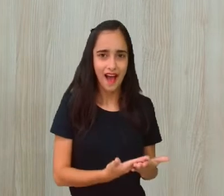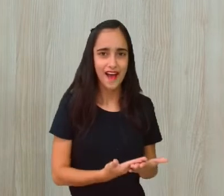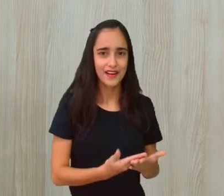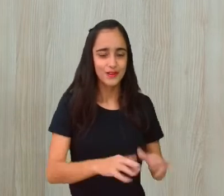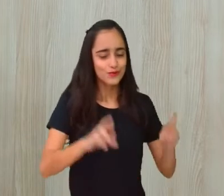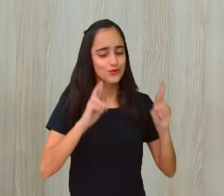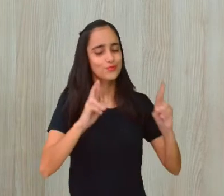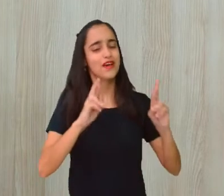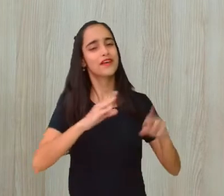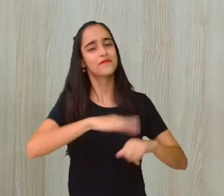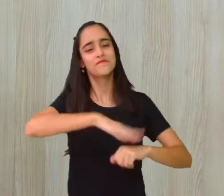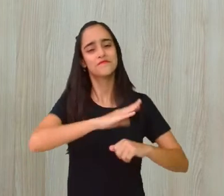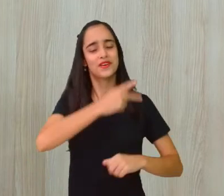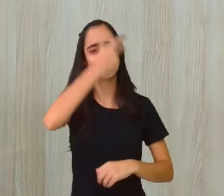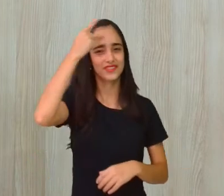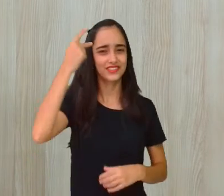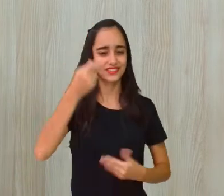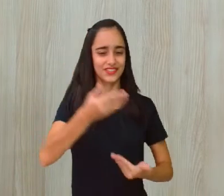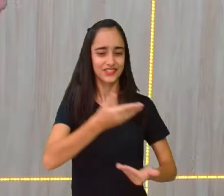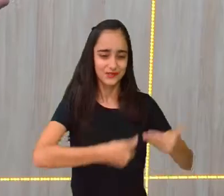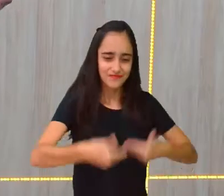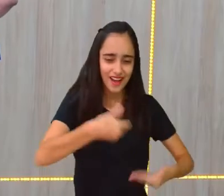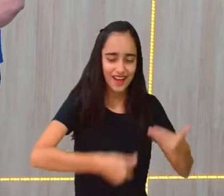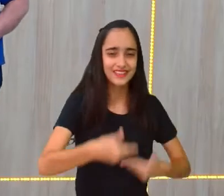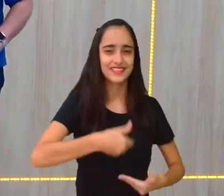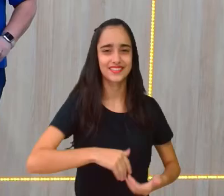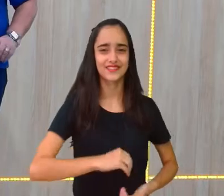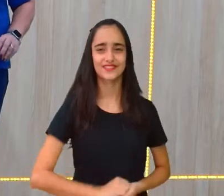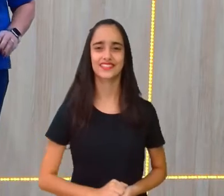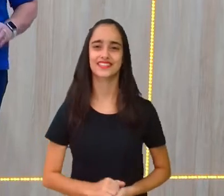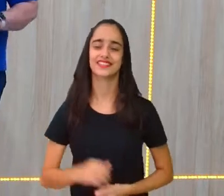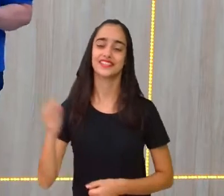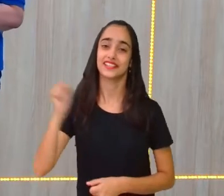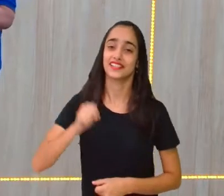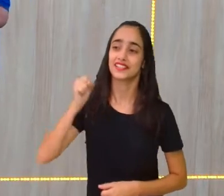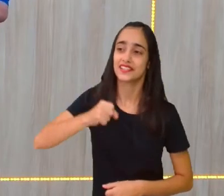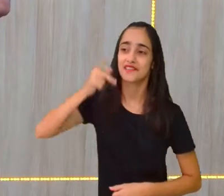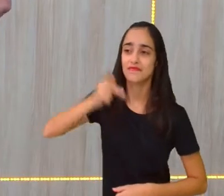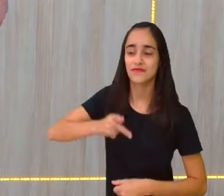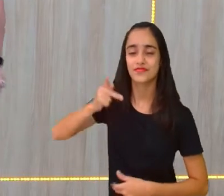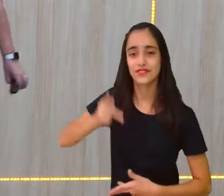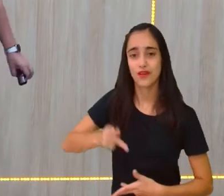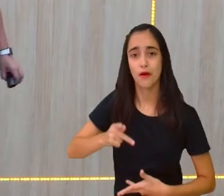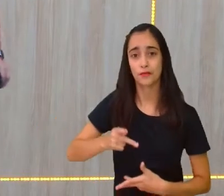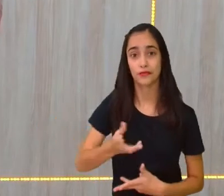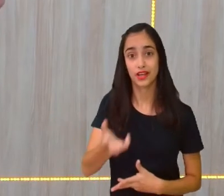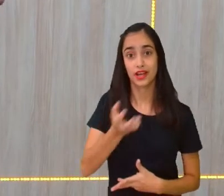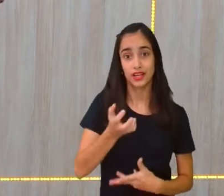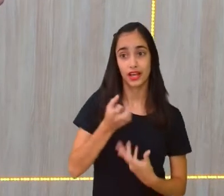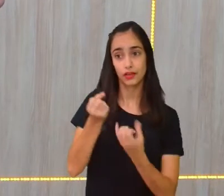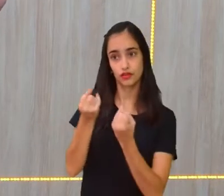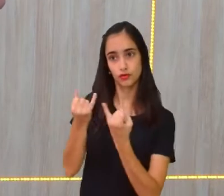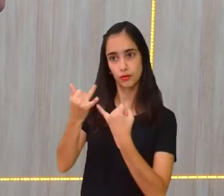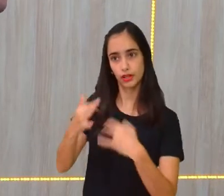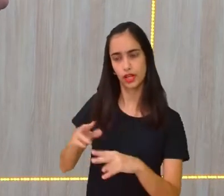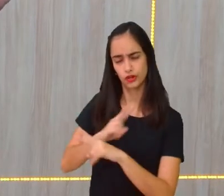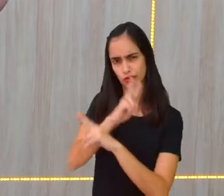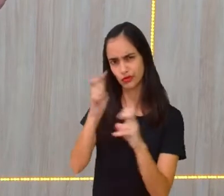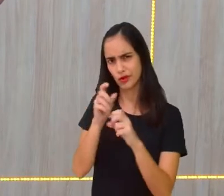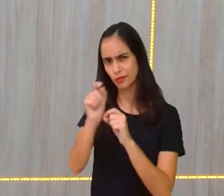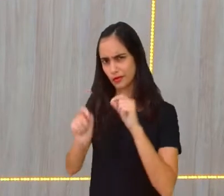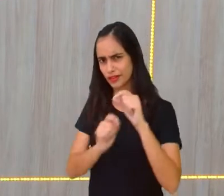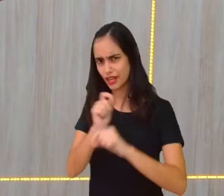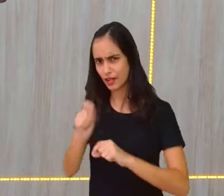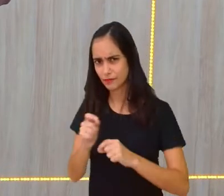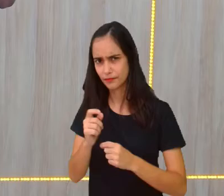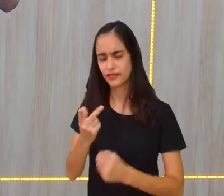coisa da nossa aula, não é isso, professora? Pois é. Na nossa aula, professora Cláudia, eu ainda vou falar um pouquinho a respeito de algumas informações sobre a